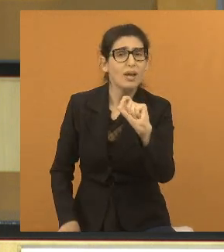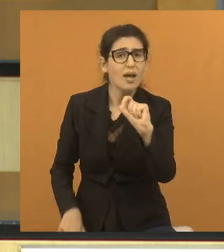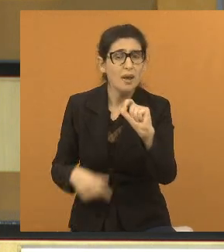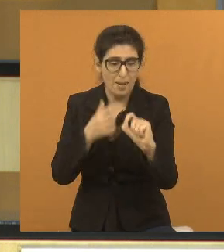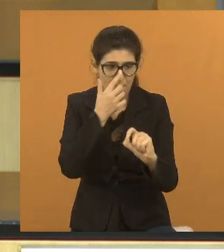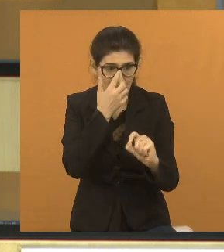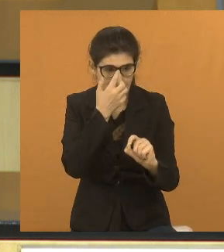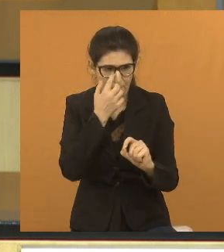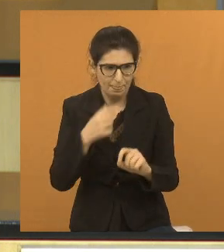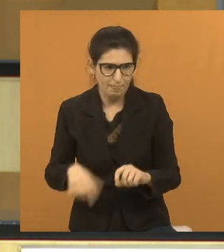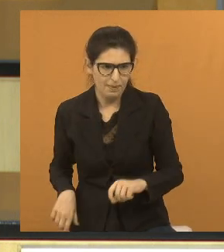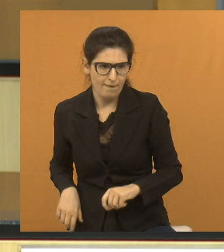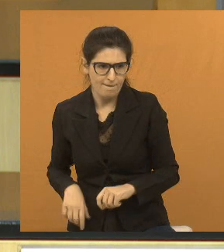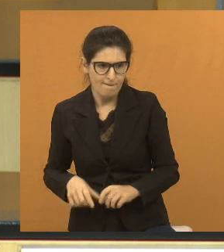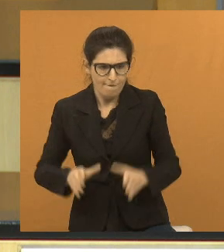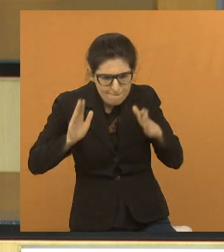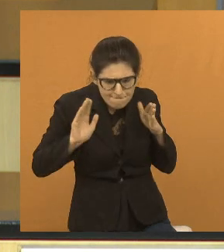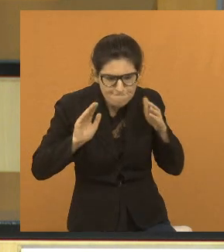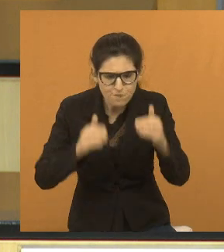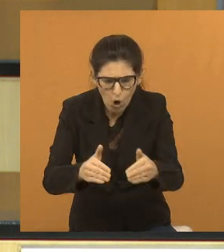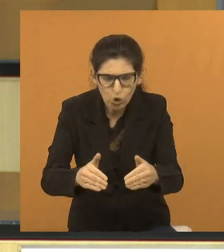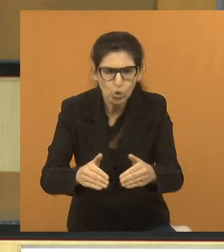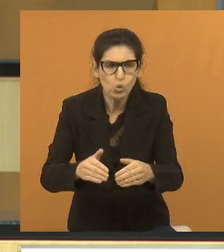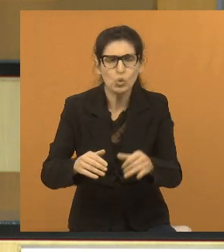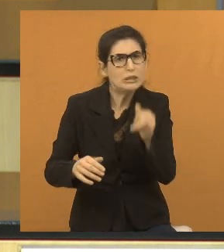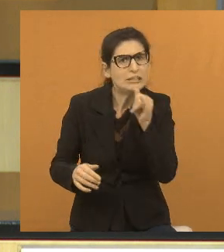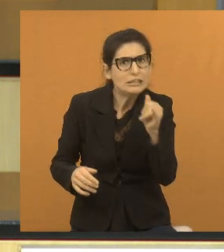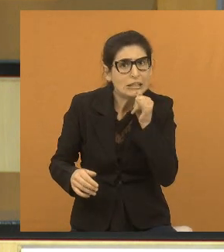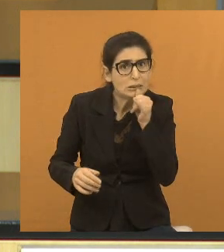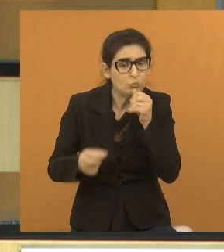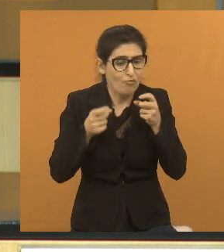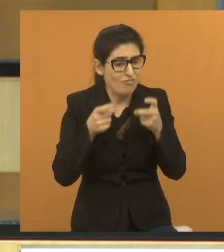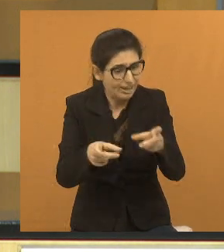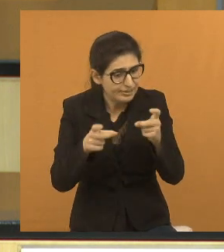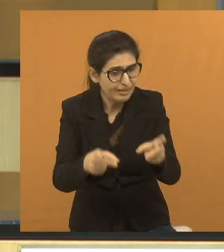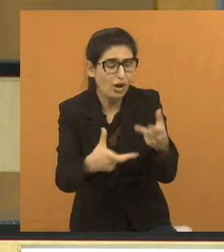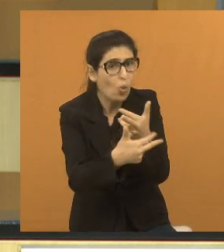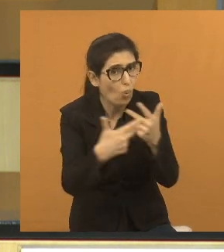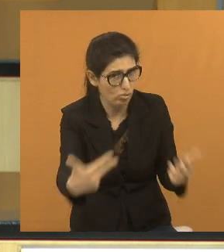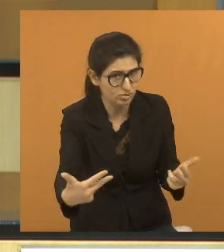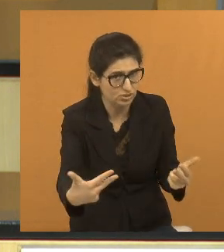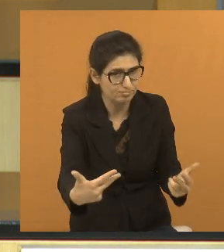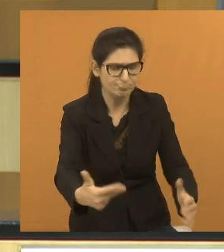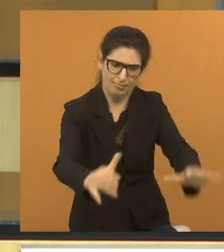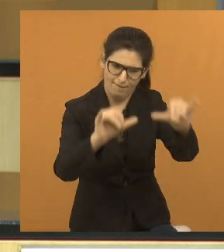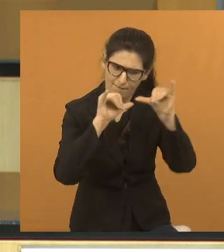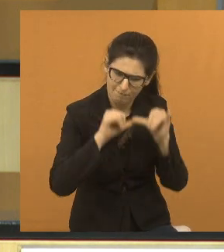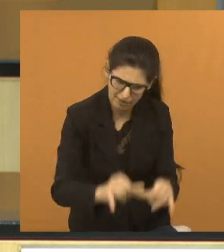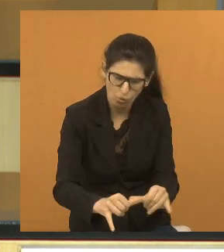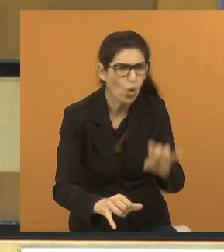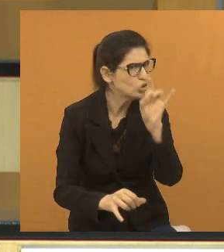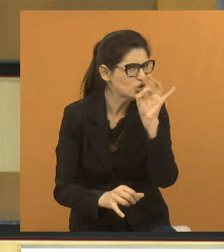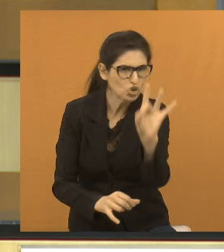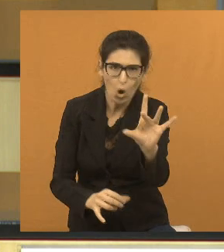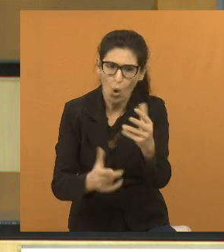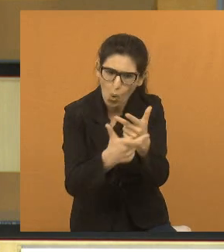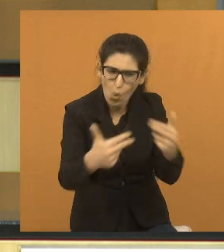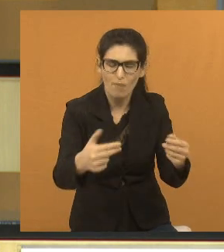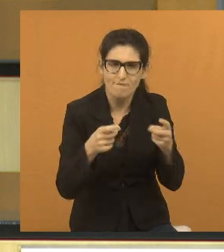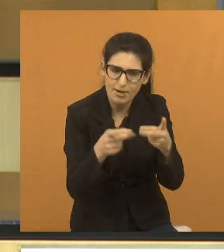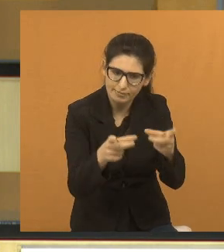elas tinham uma predominância comercial, então permaneceu-se isso. O que foi exigido? Que